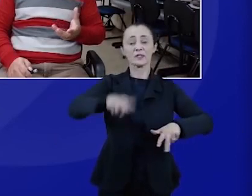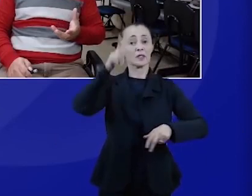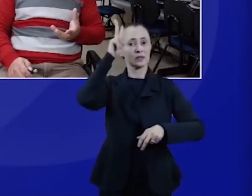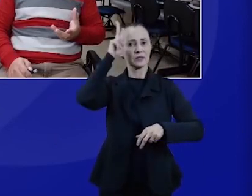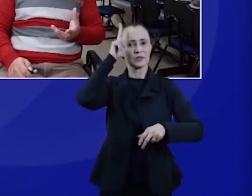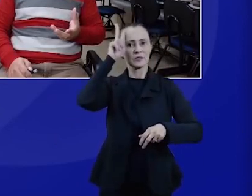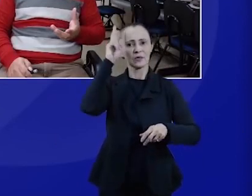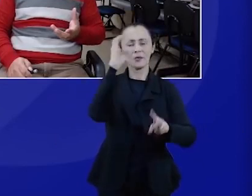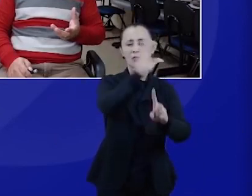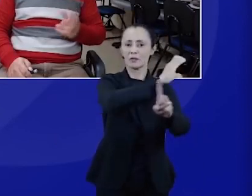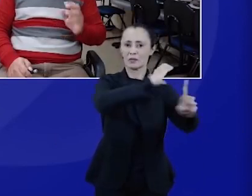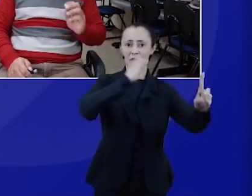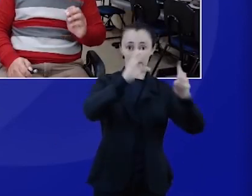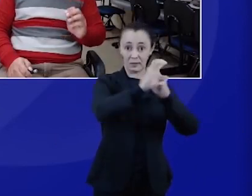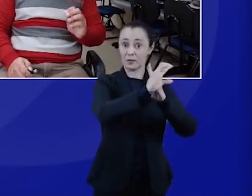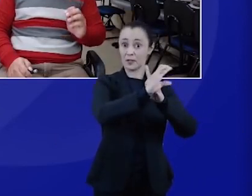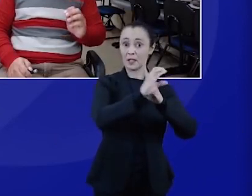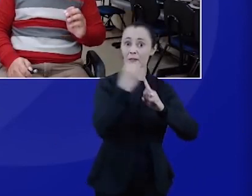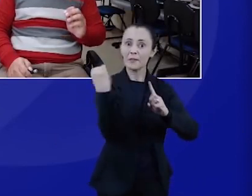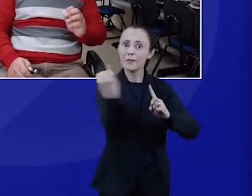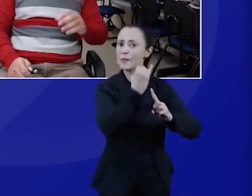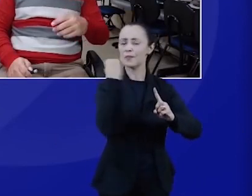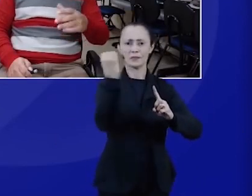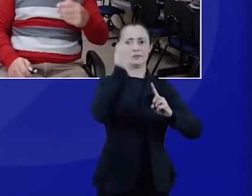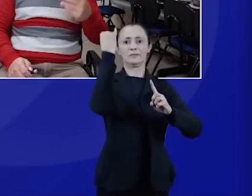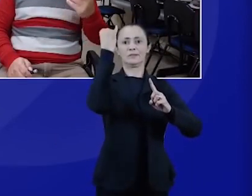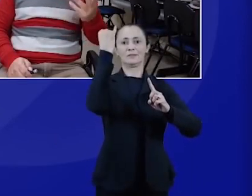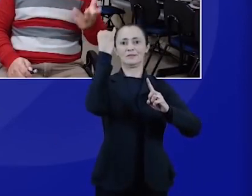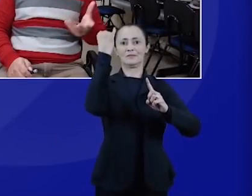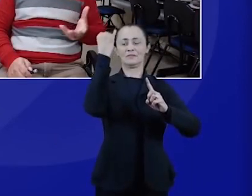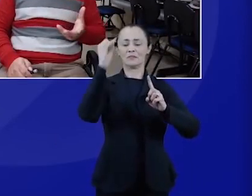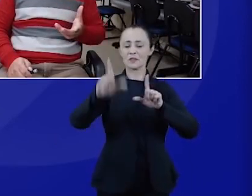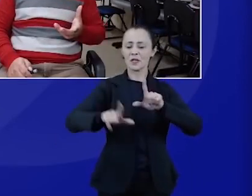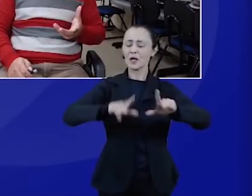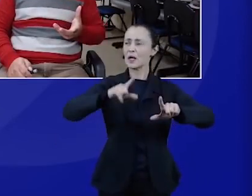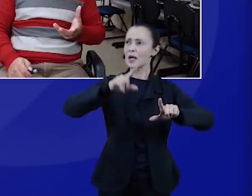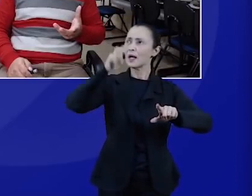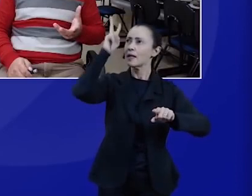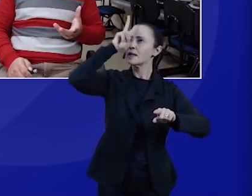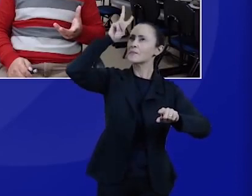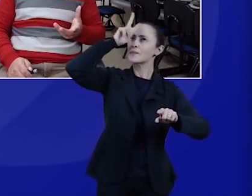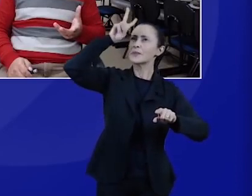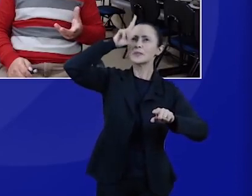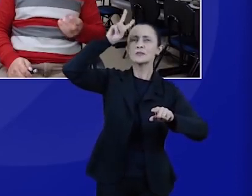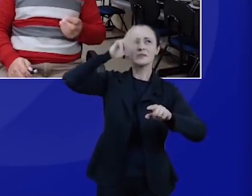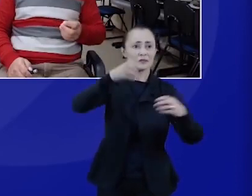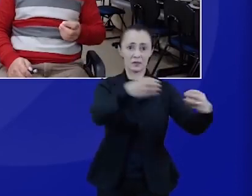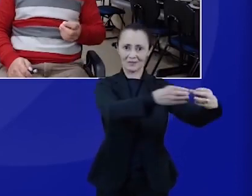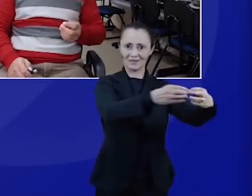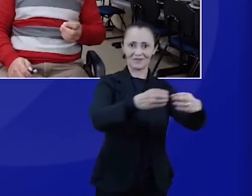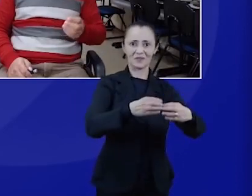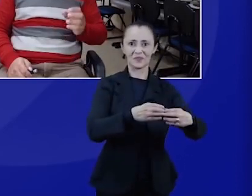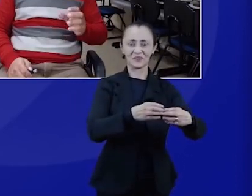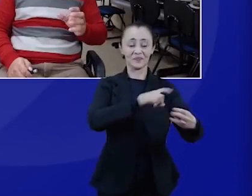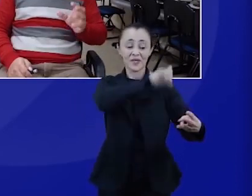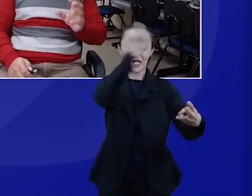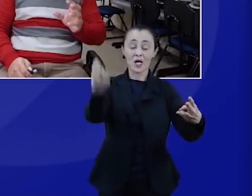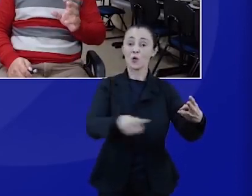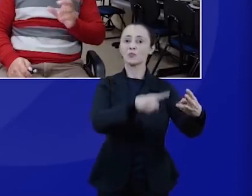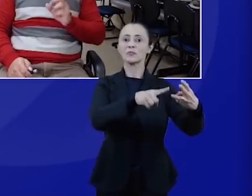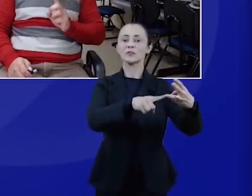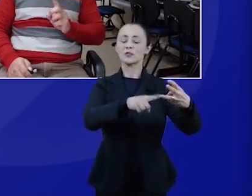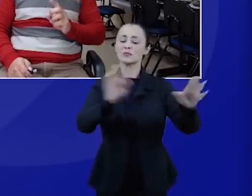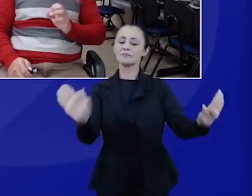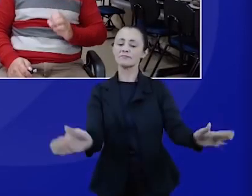das comunidades. Isso é importante. Trabalhar as memórias coletivas. O terceiro ponto é